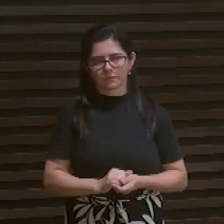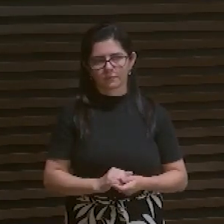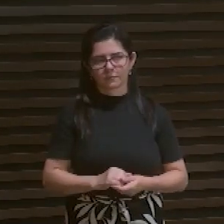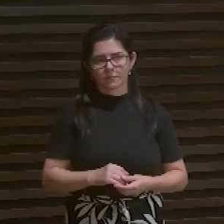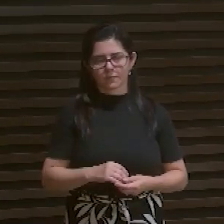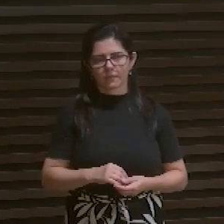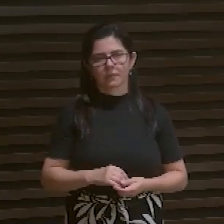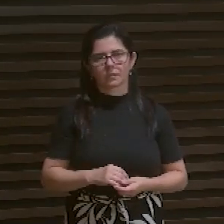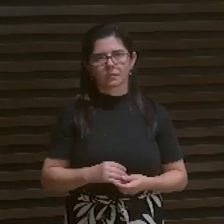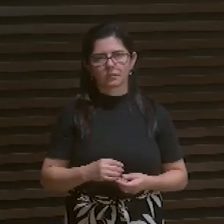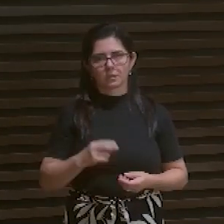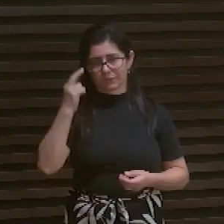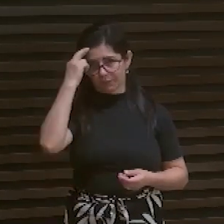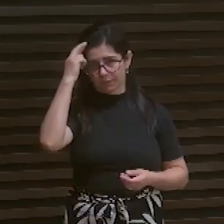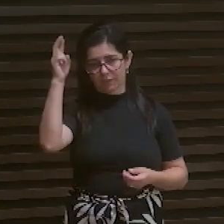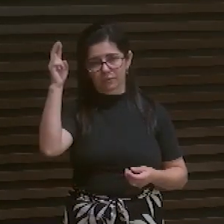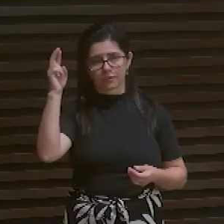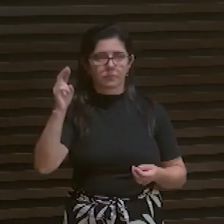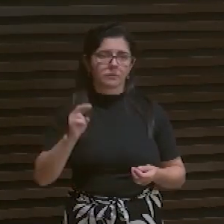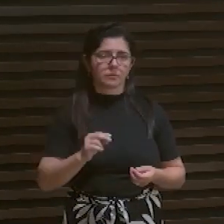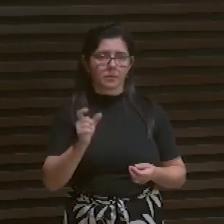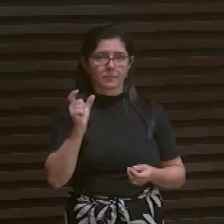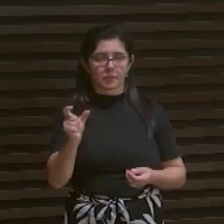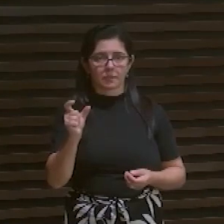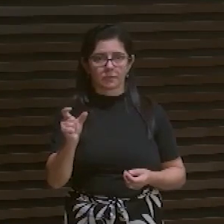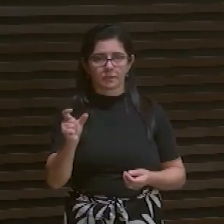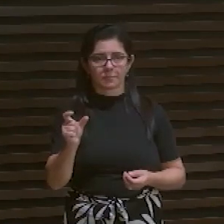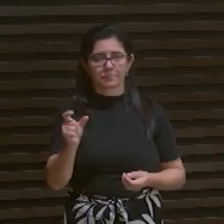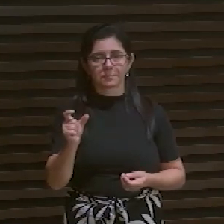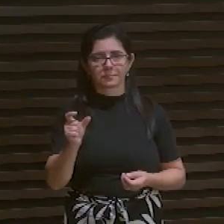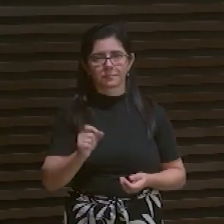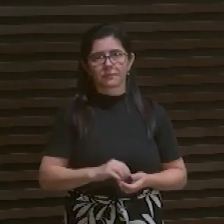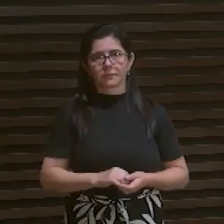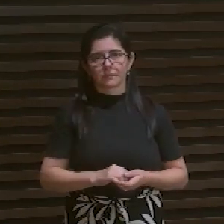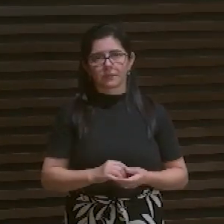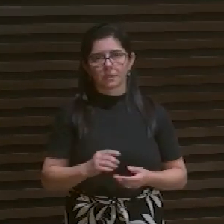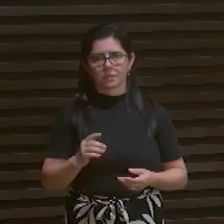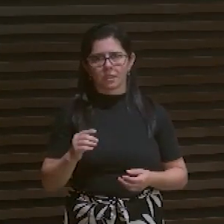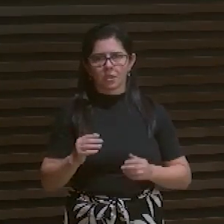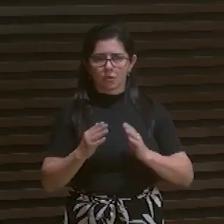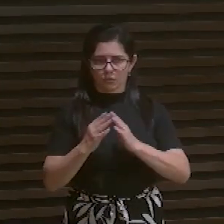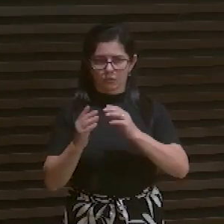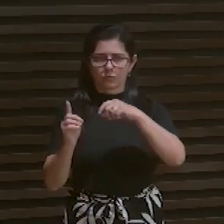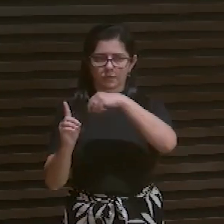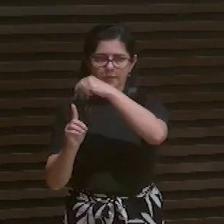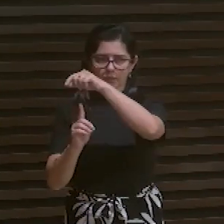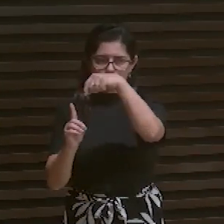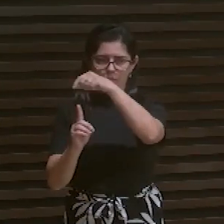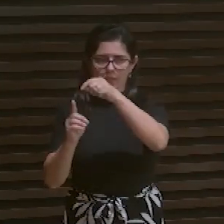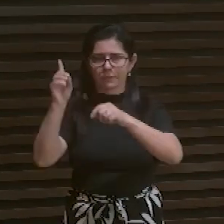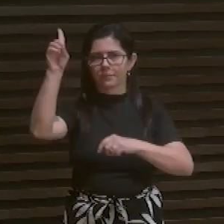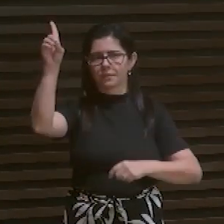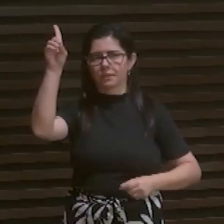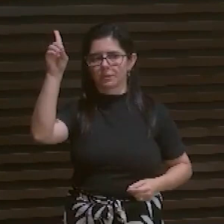aqui que é pesada. Porque o santuário de Deus, que somos nós, é